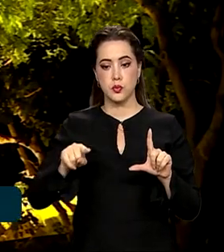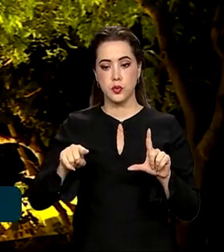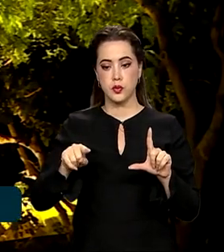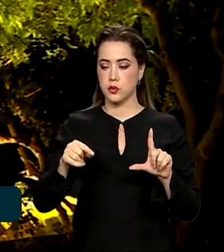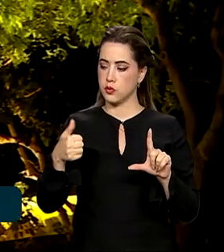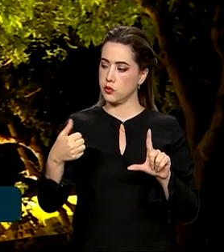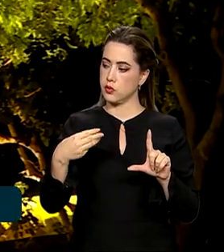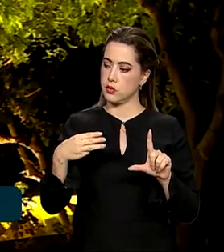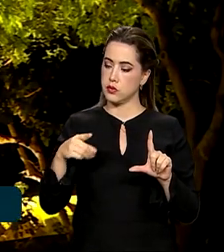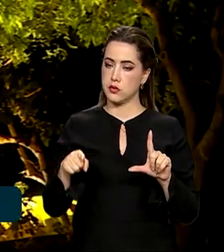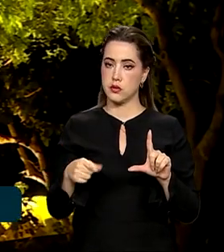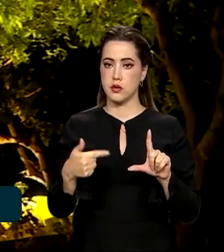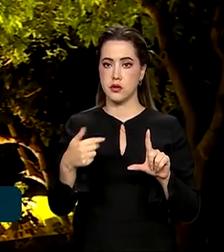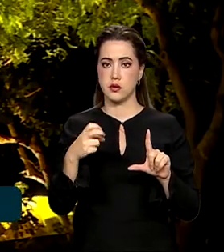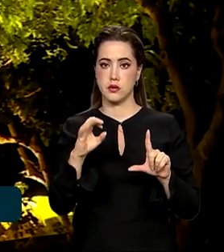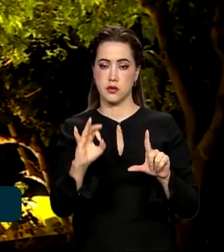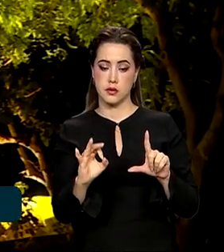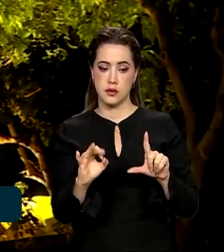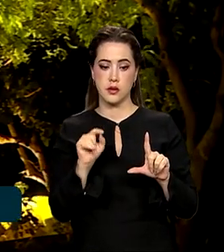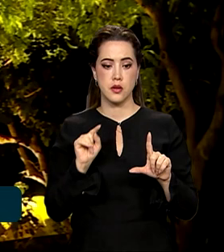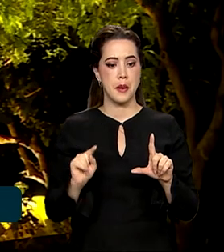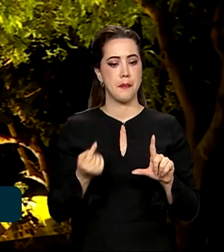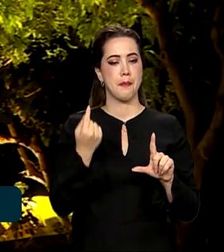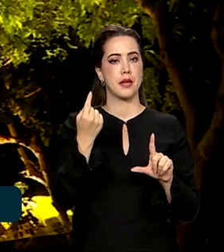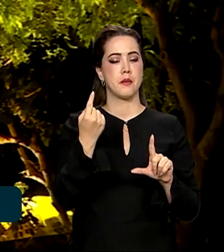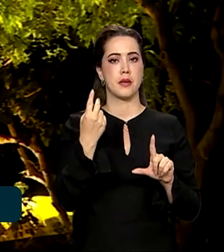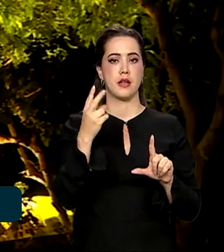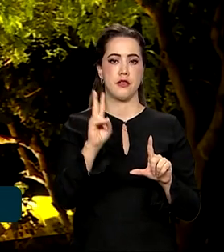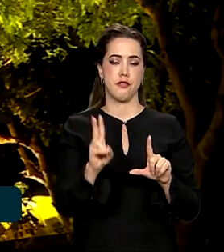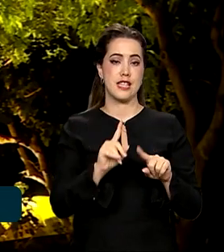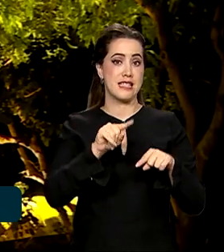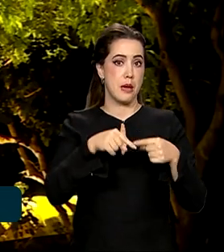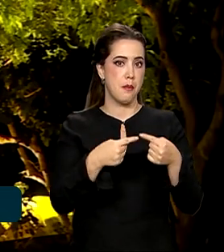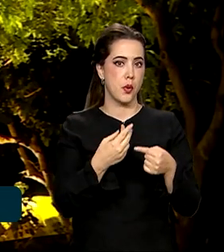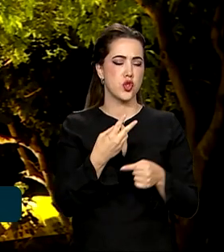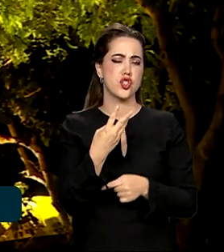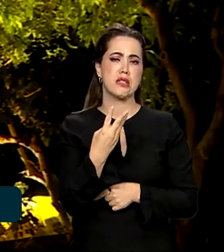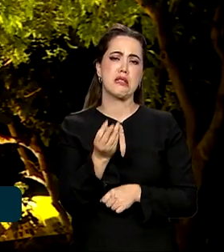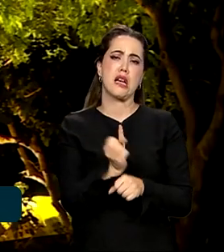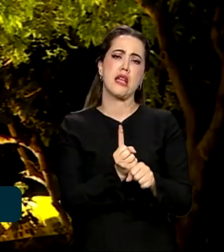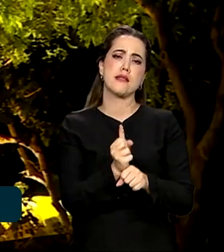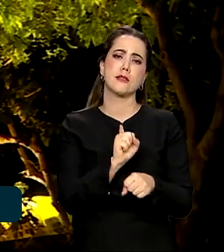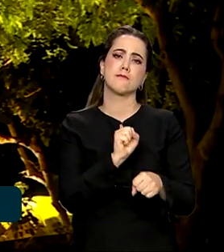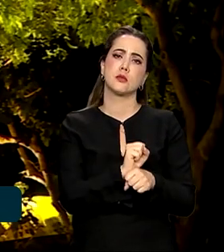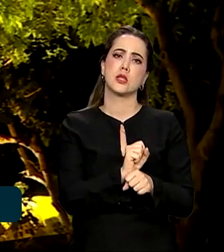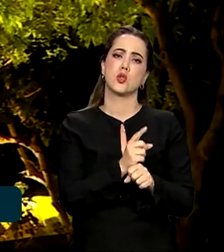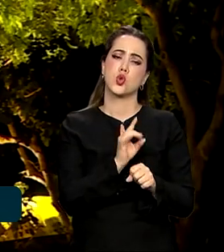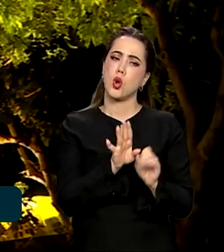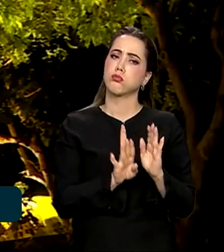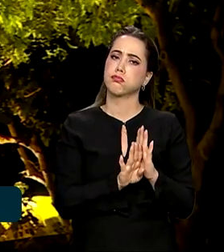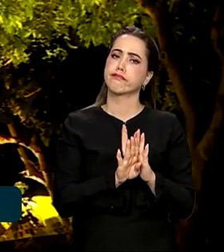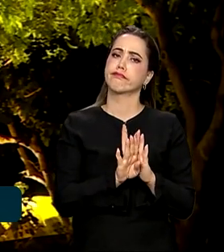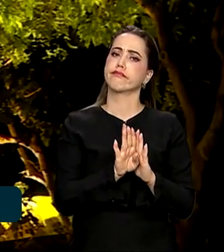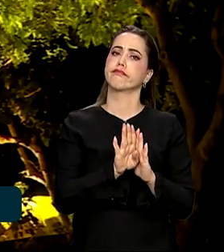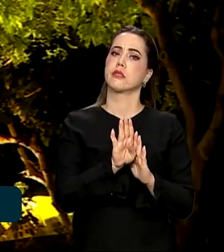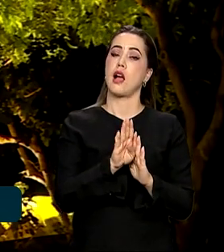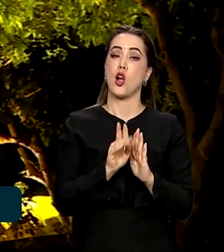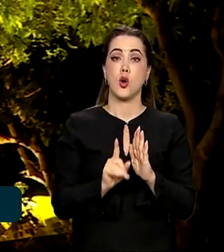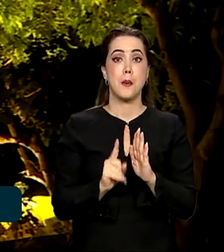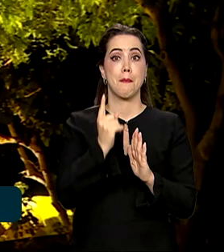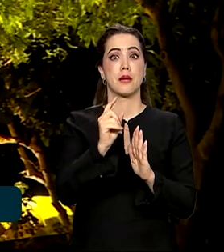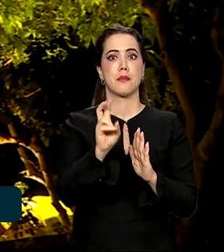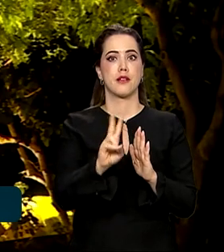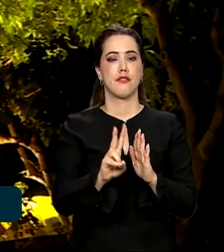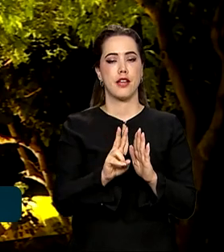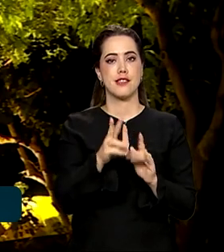13,25%. O corte na Selic é o primeiro em 3 anos e já era esperado pelo mercado financeiro e pelo governo. A taxa